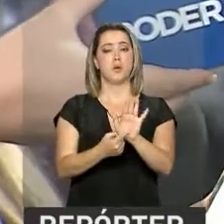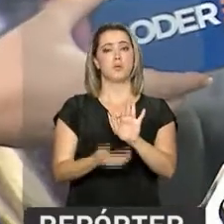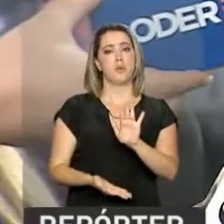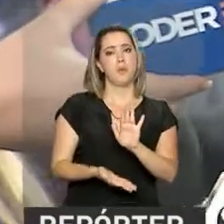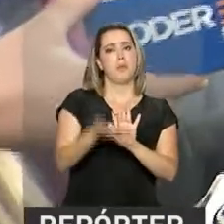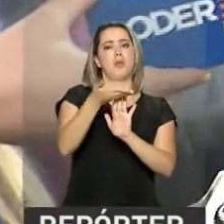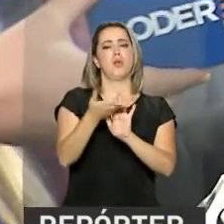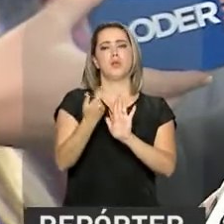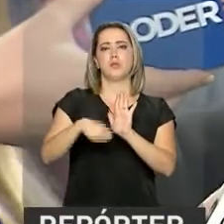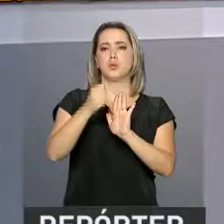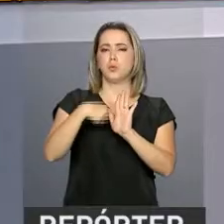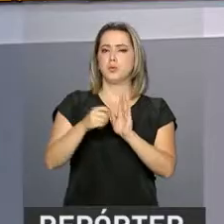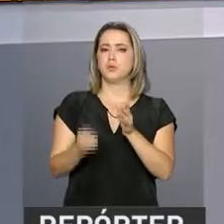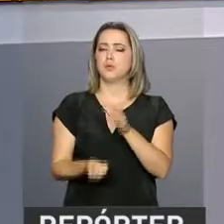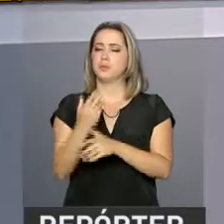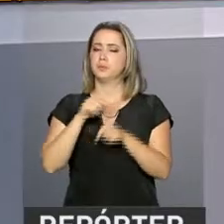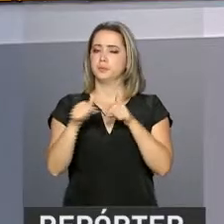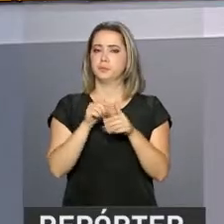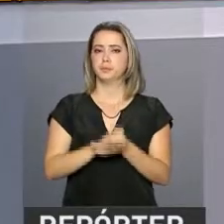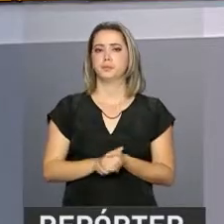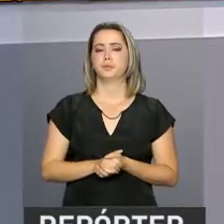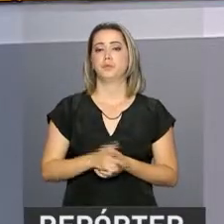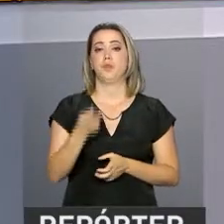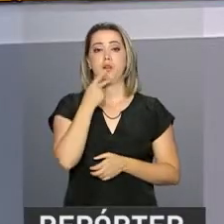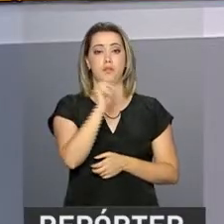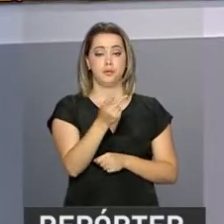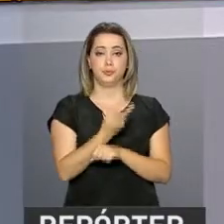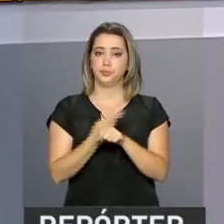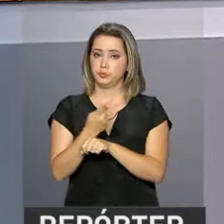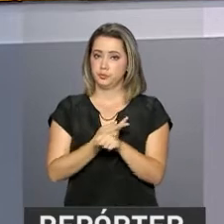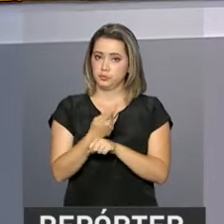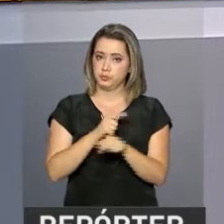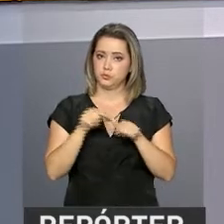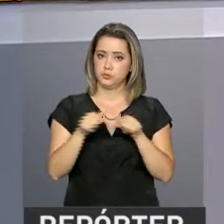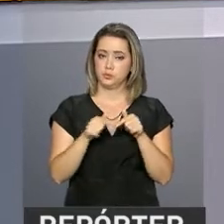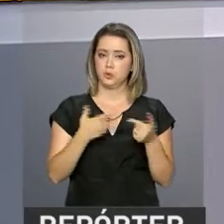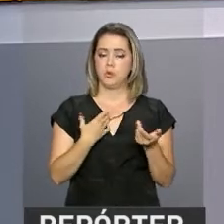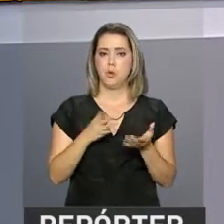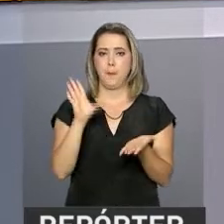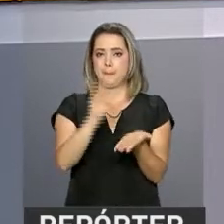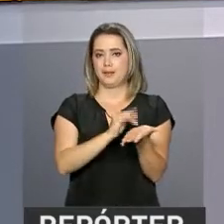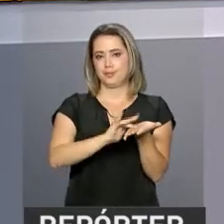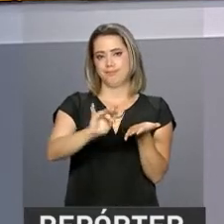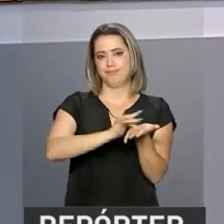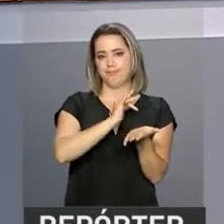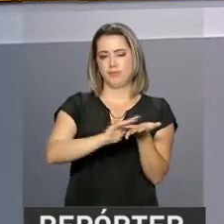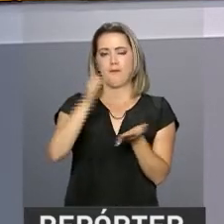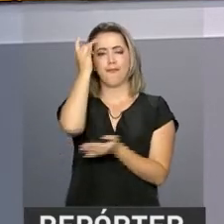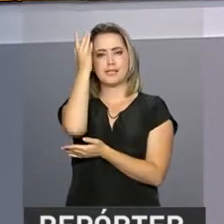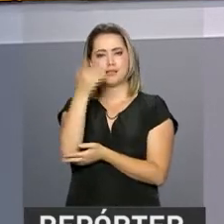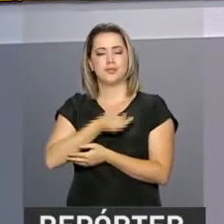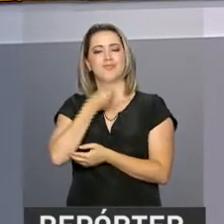ea geração de emprego e ainda sobre a busca por emprego um aplicativo criado pelo governo facilita a